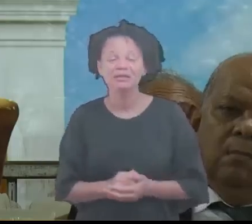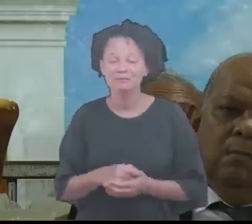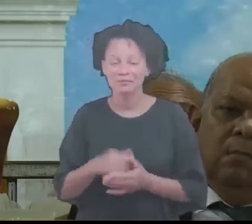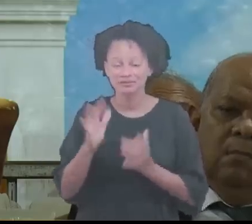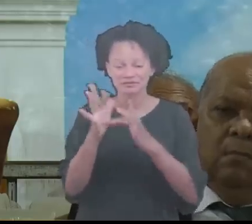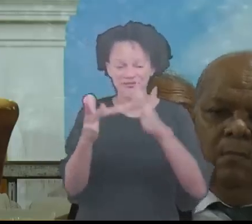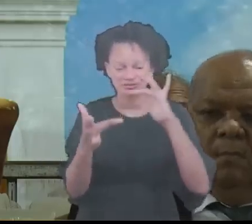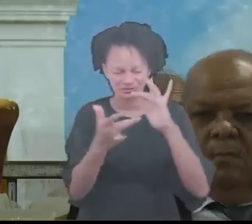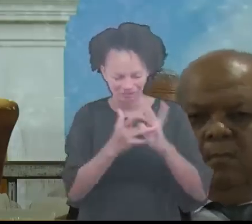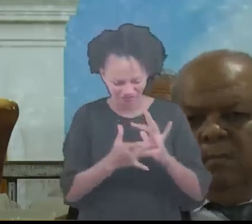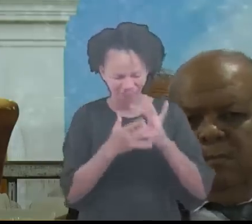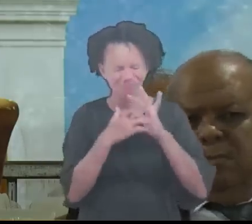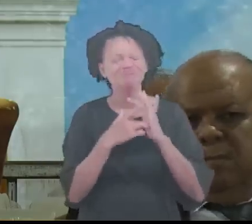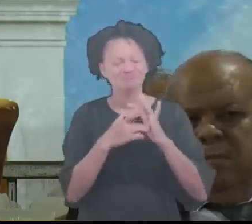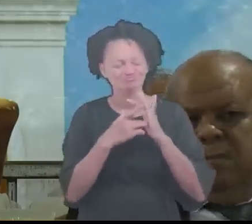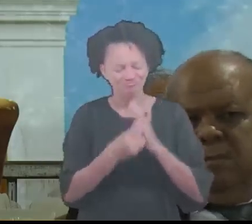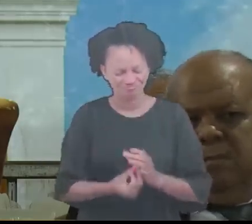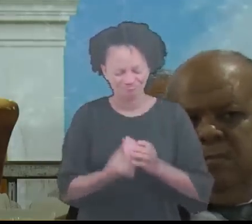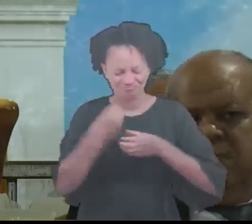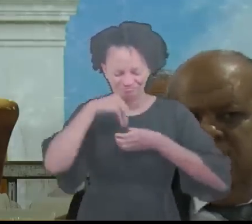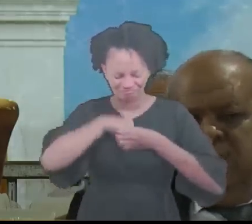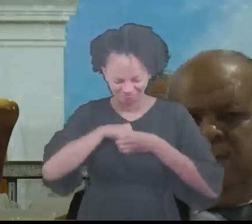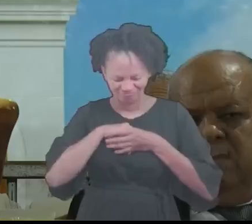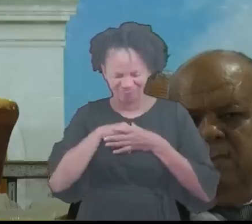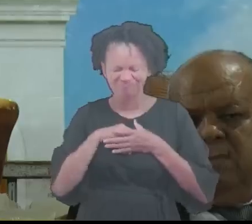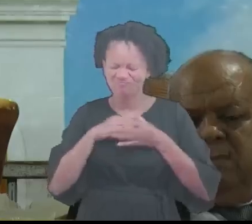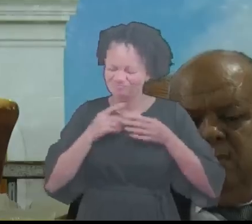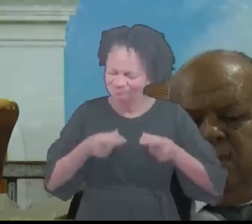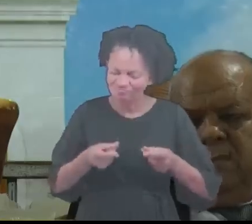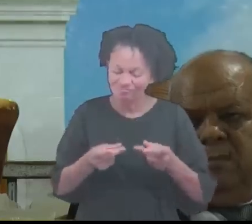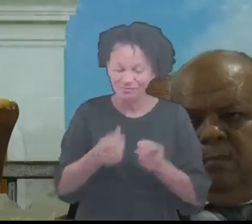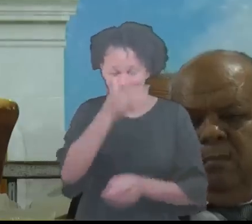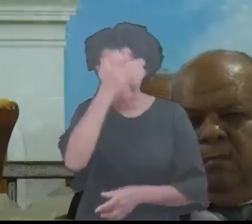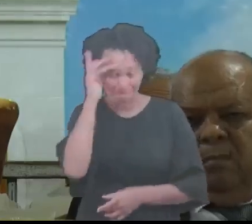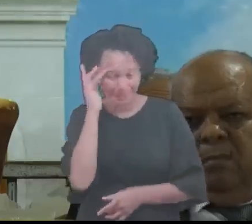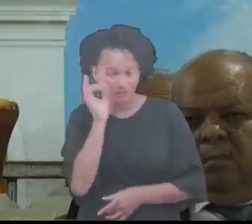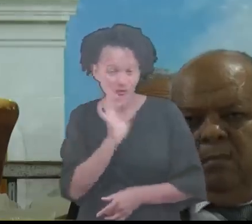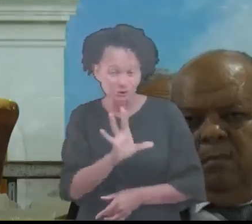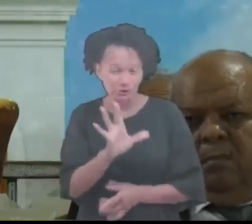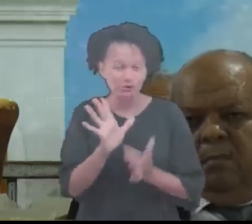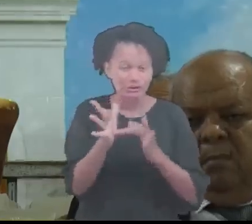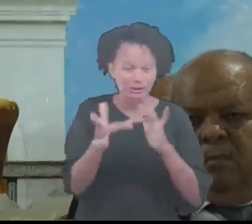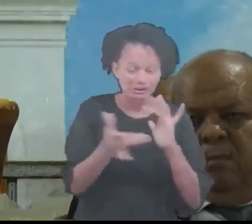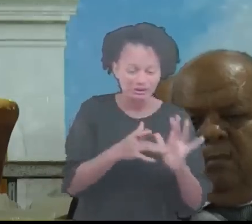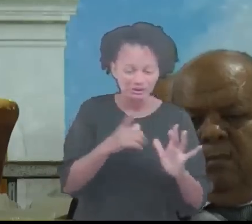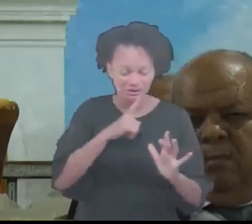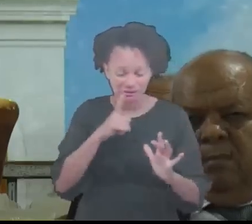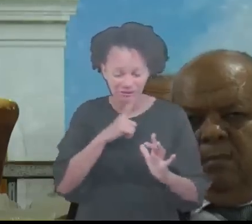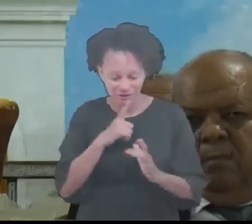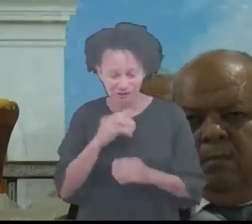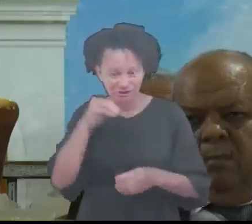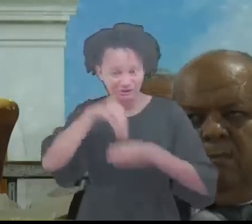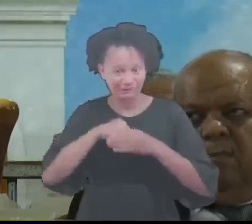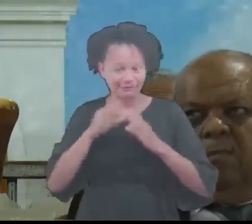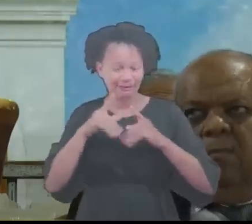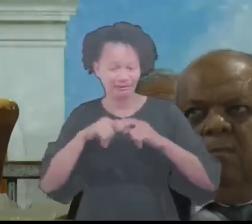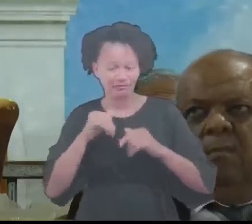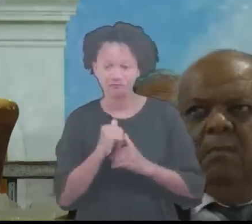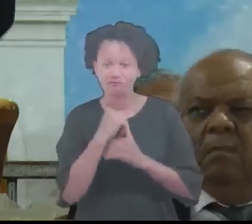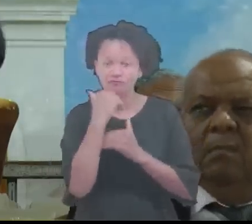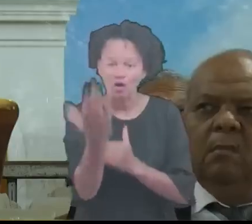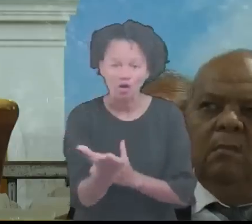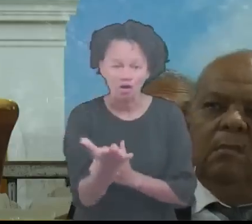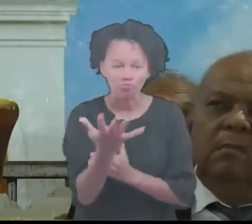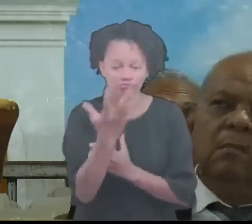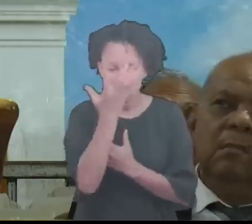habite. Habitar é morada definitiva, irmão. Tem gente que só tem Jesus, só tem um saquitel de mirra na igreja. Quando sai da igreja